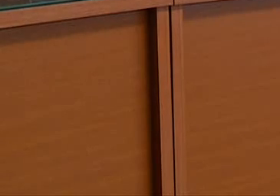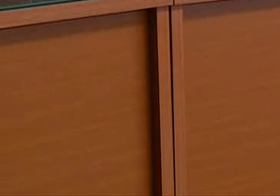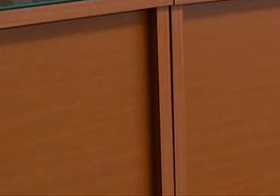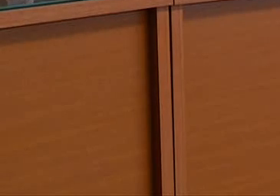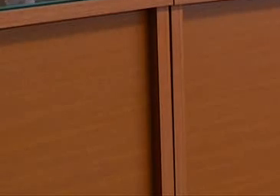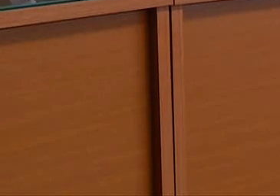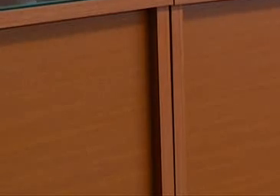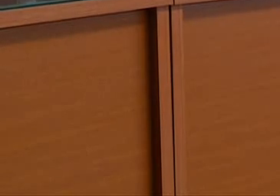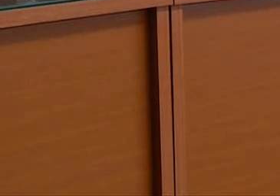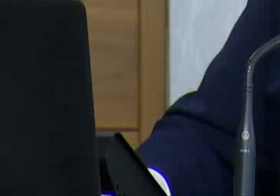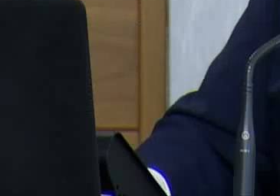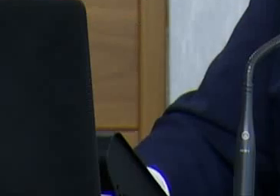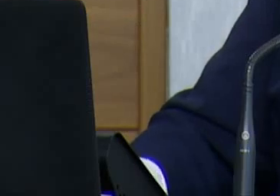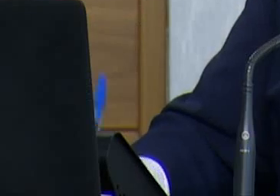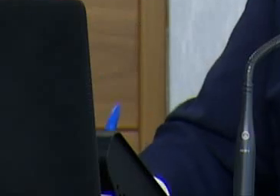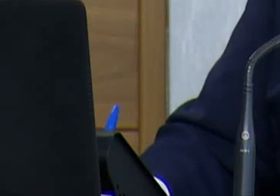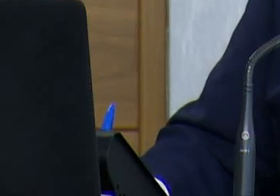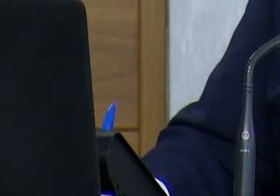Encerrada a votação.